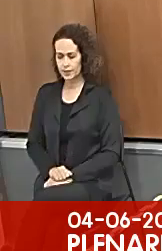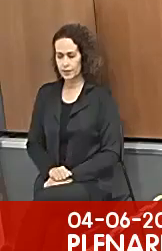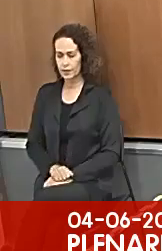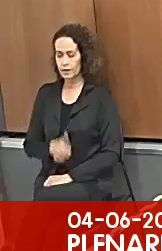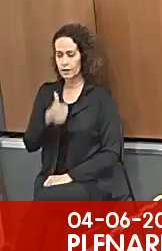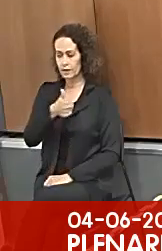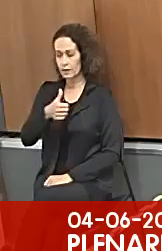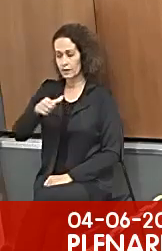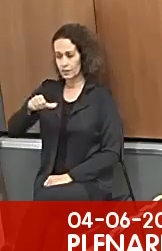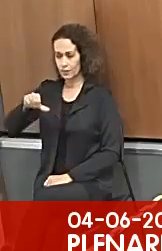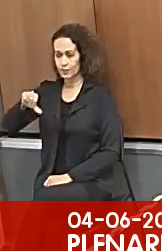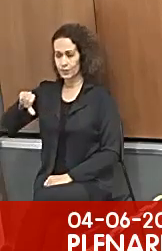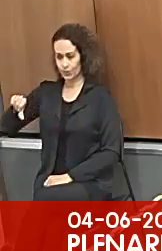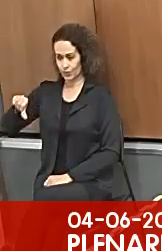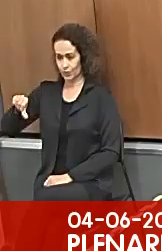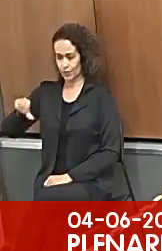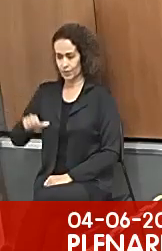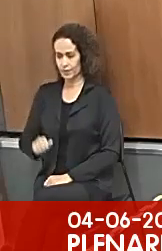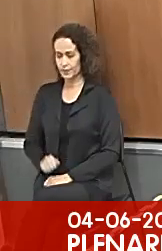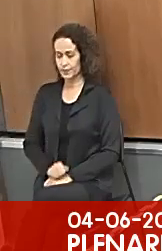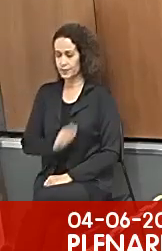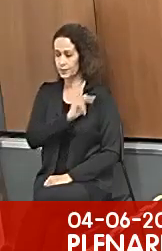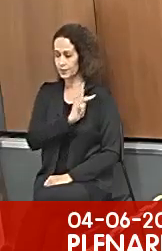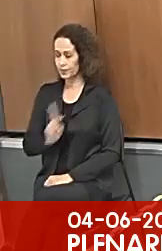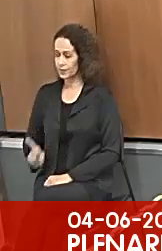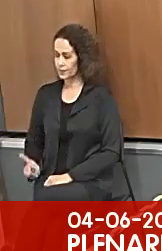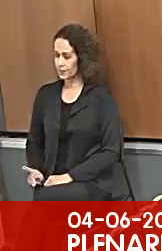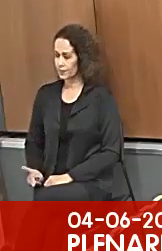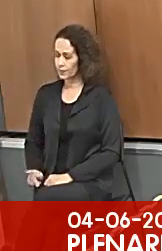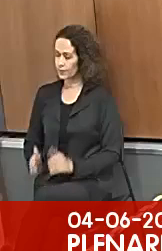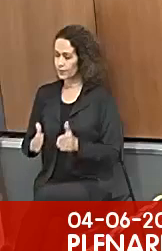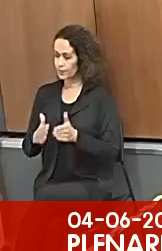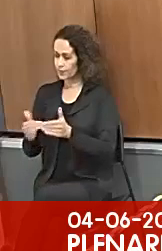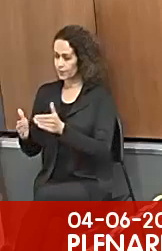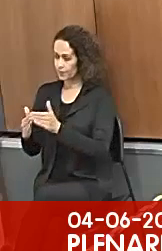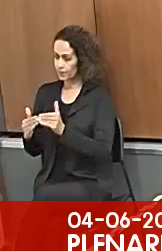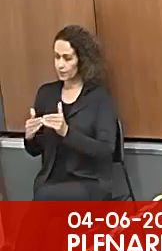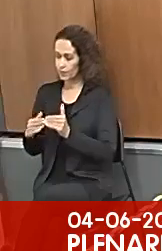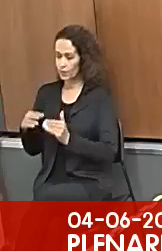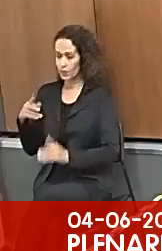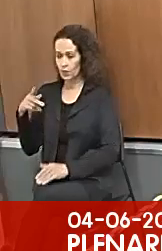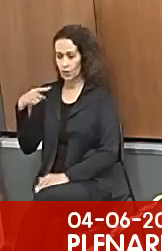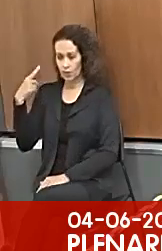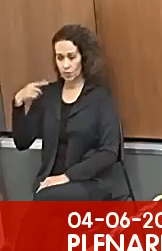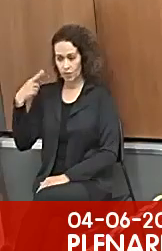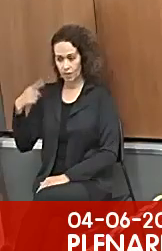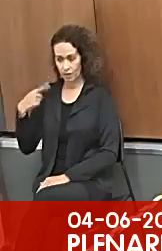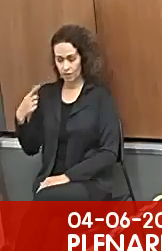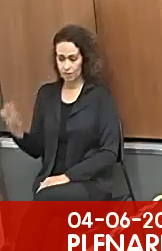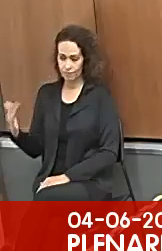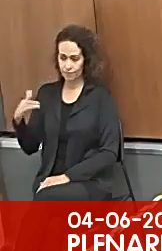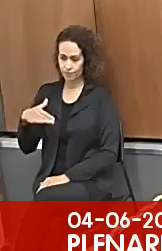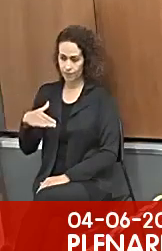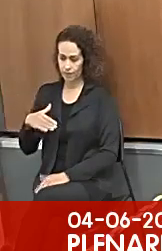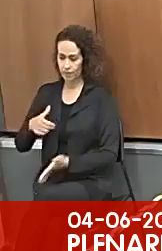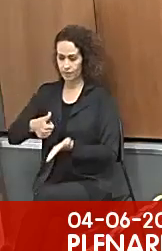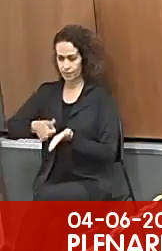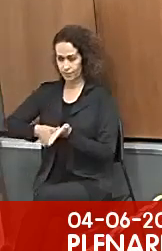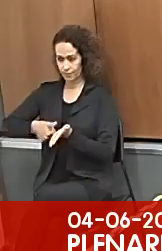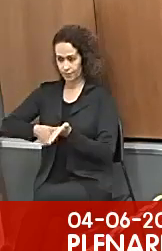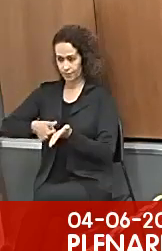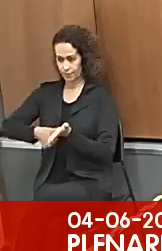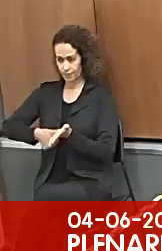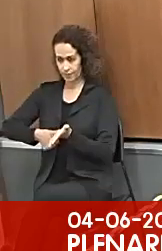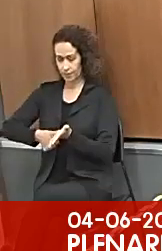A 19ª legislatura. A presidência solicita que os deputados presentes façam registro biométrico no terminal, apertando o